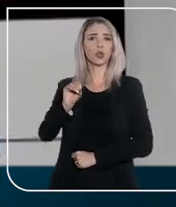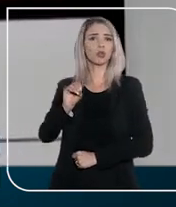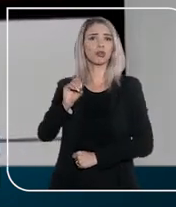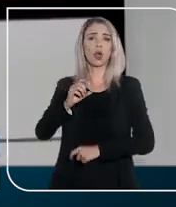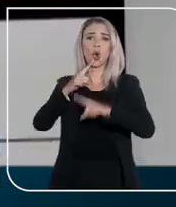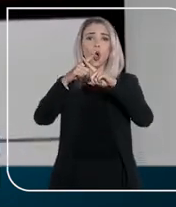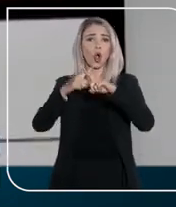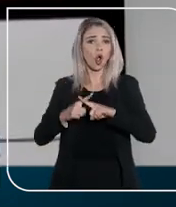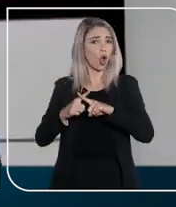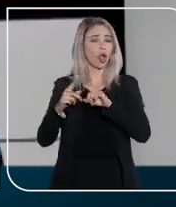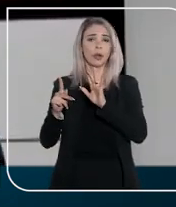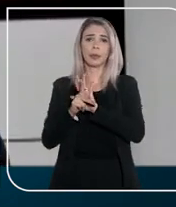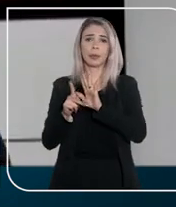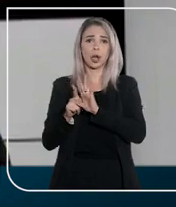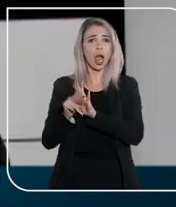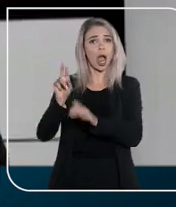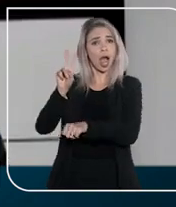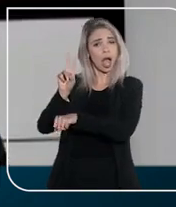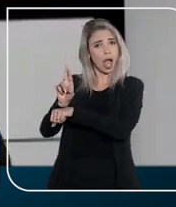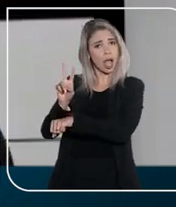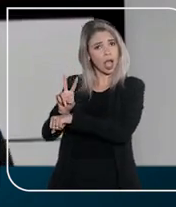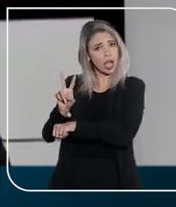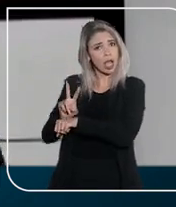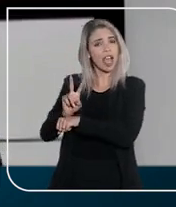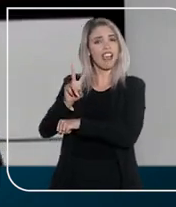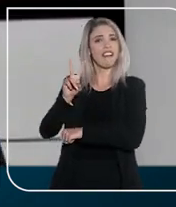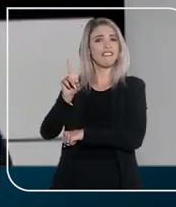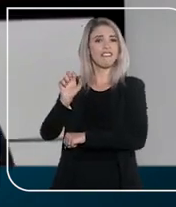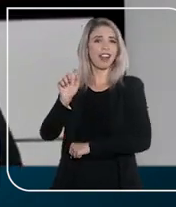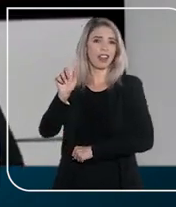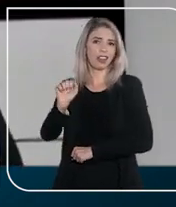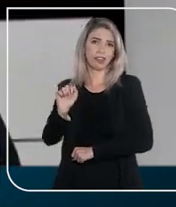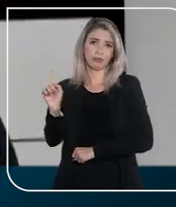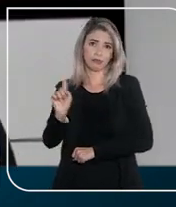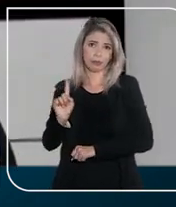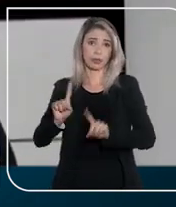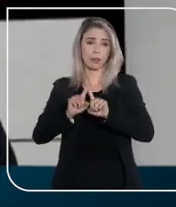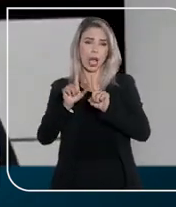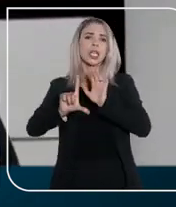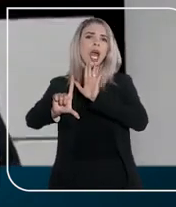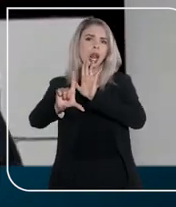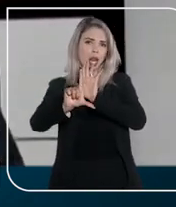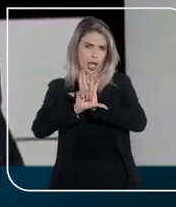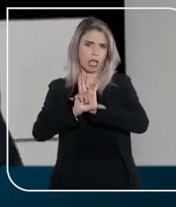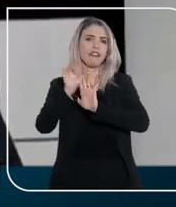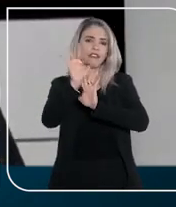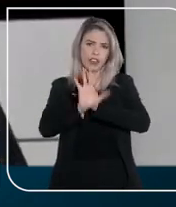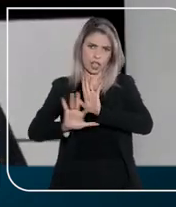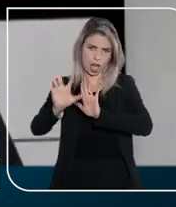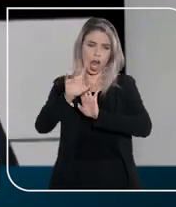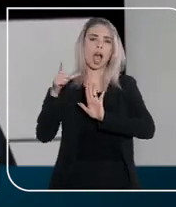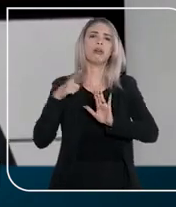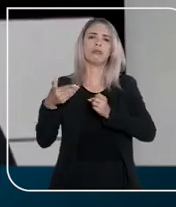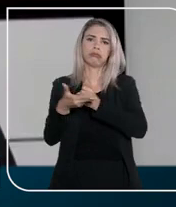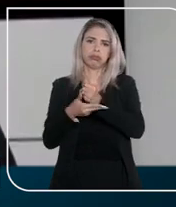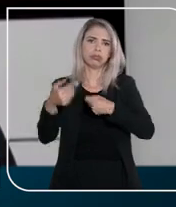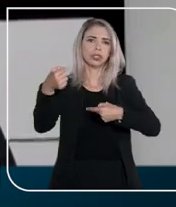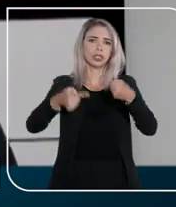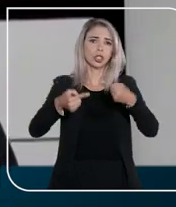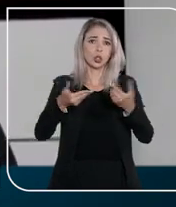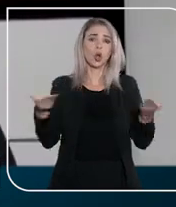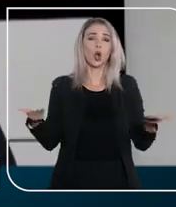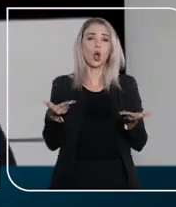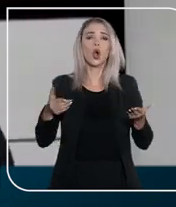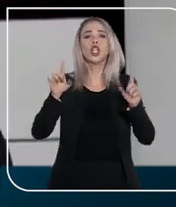concorrer a vagas reservadas. Mas, utilizando-se a legislação federal como uma base para esse nosso debate, que hoje está a nossa